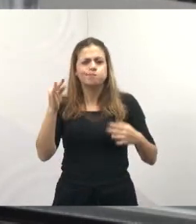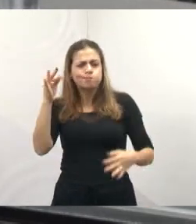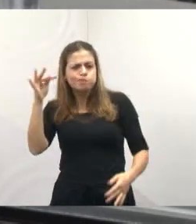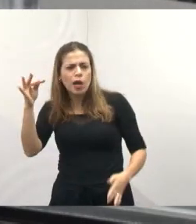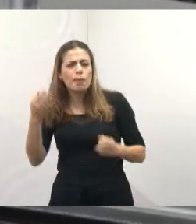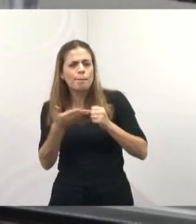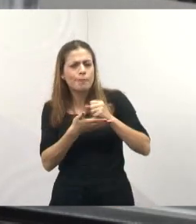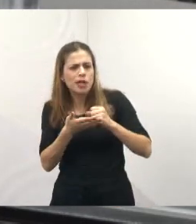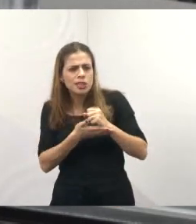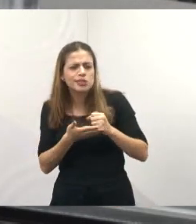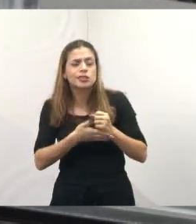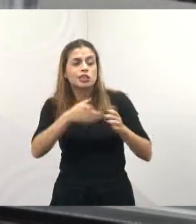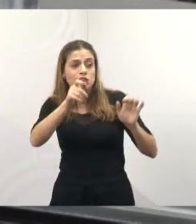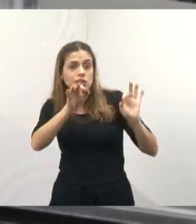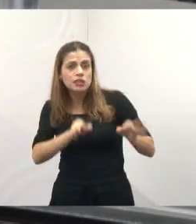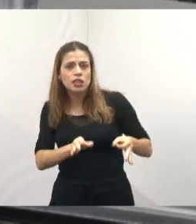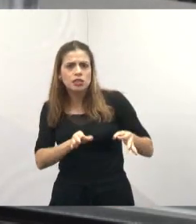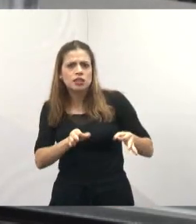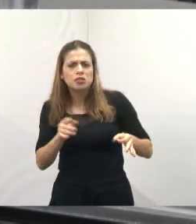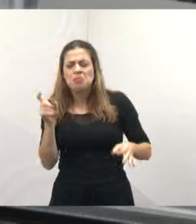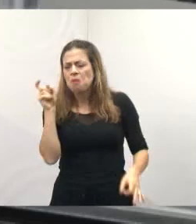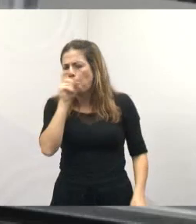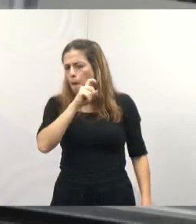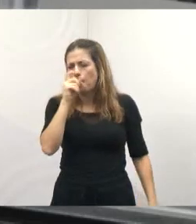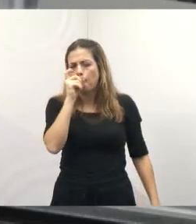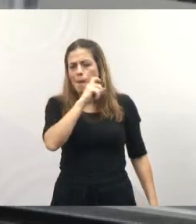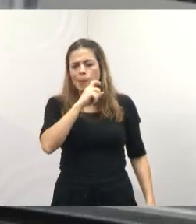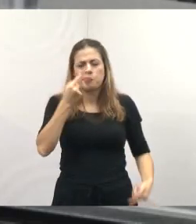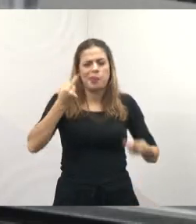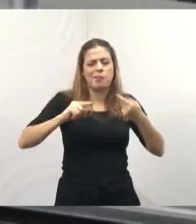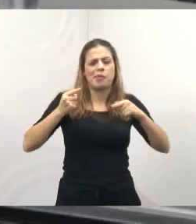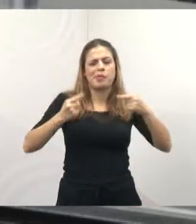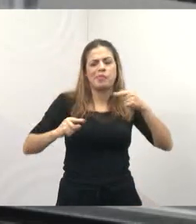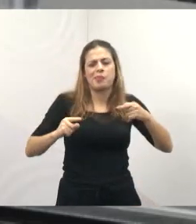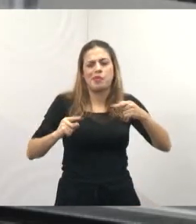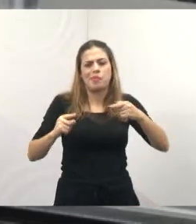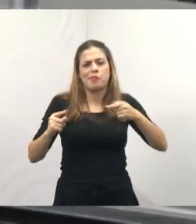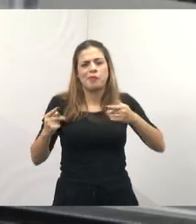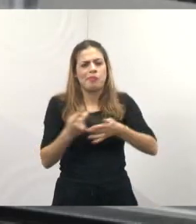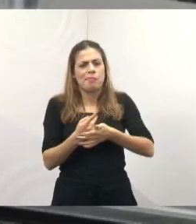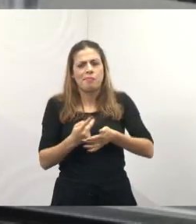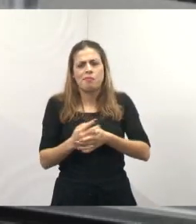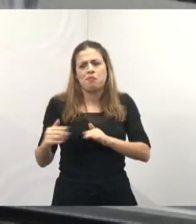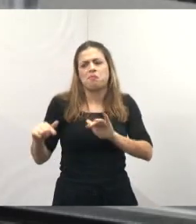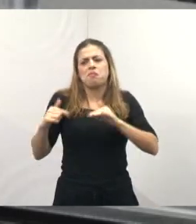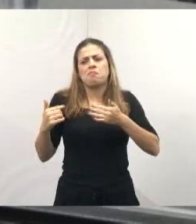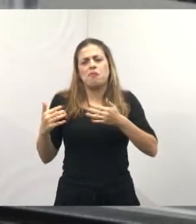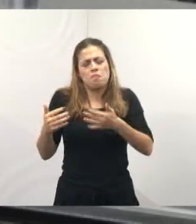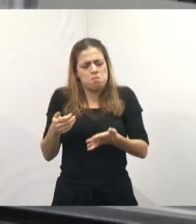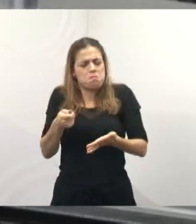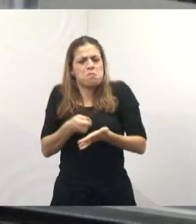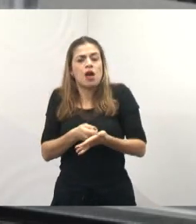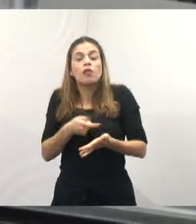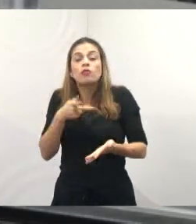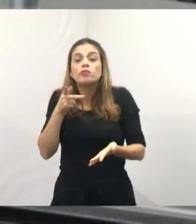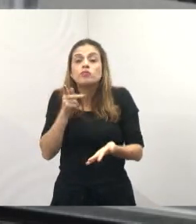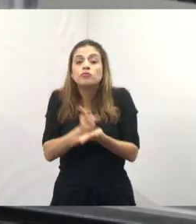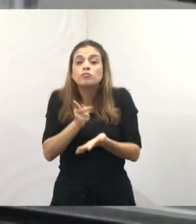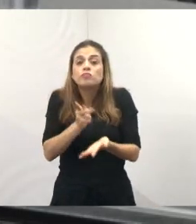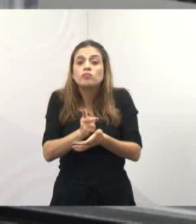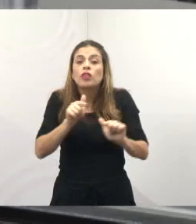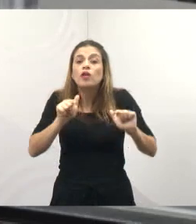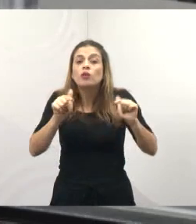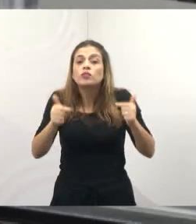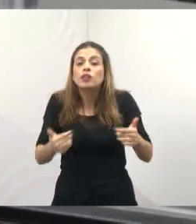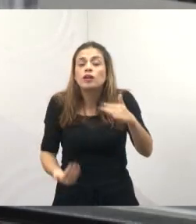e concreta. E não vai ser mentira, difamação, calúnia que vai me intimidar. Vou continuar lutando até o